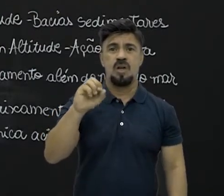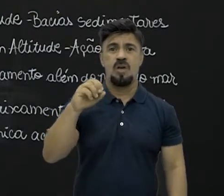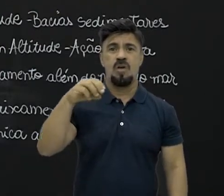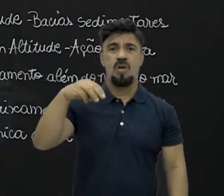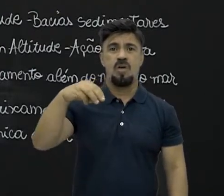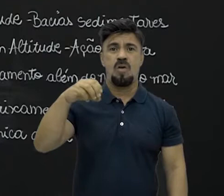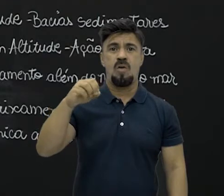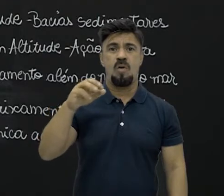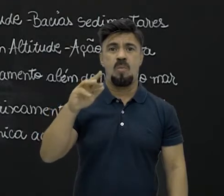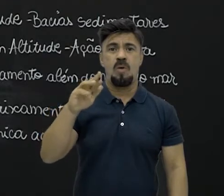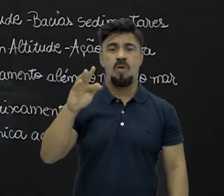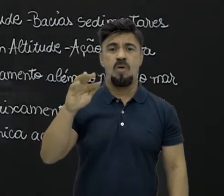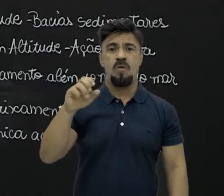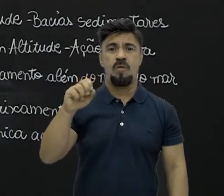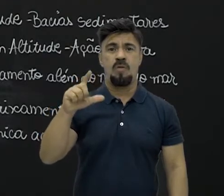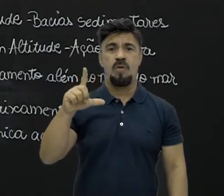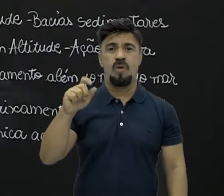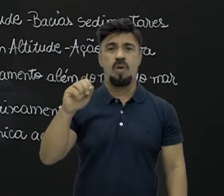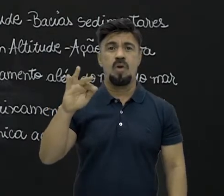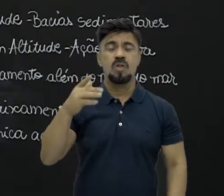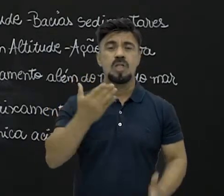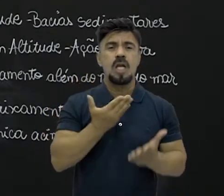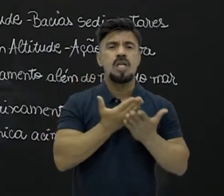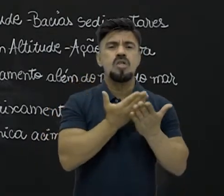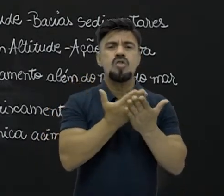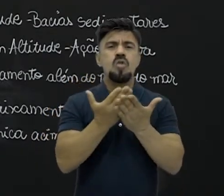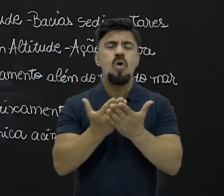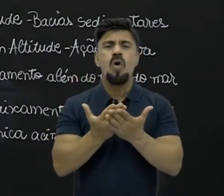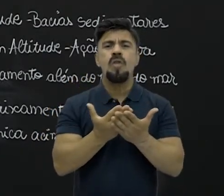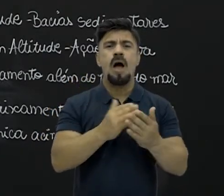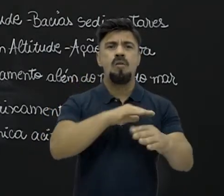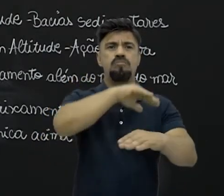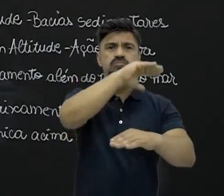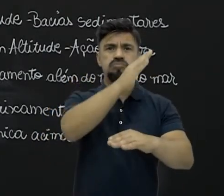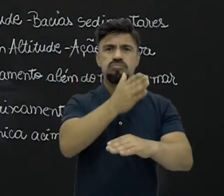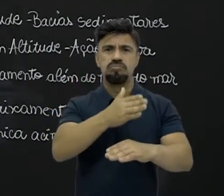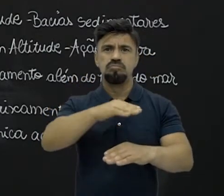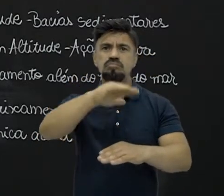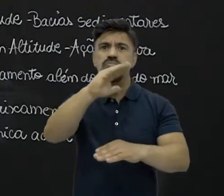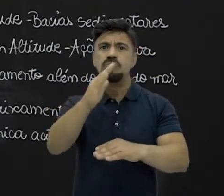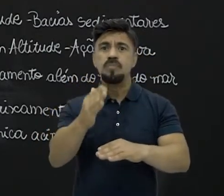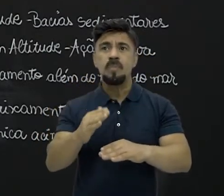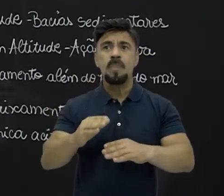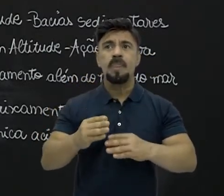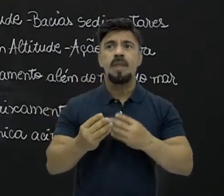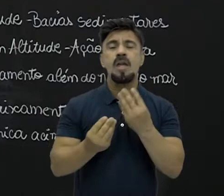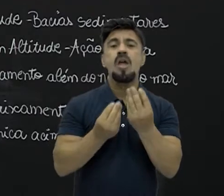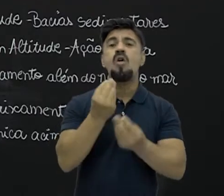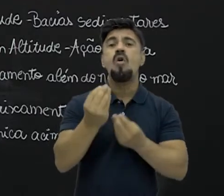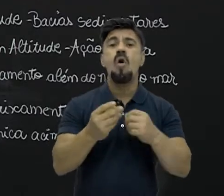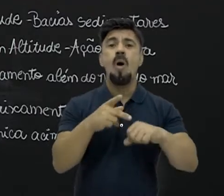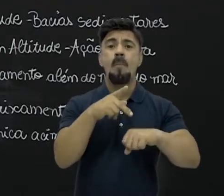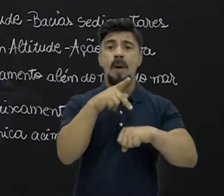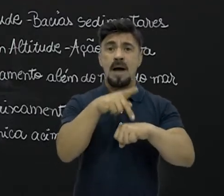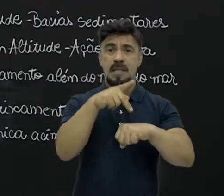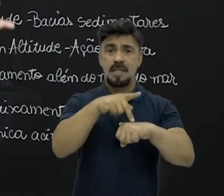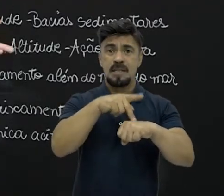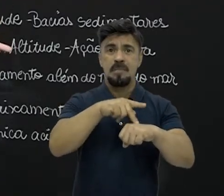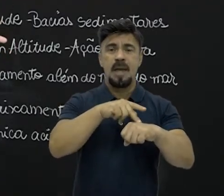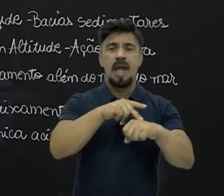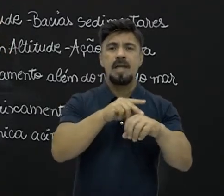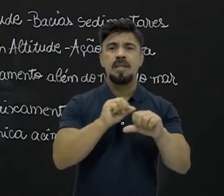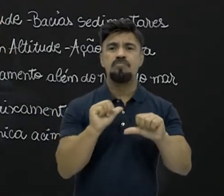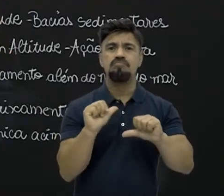geomorfologia, que é o estudo das formas do relevo e como as rochas se modelam